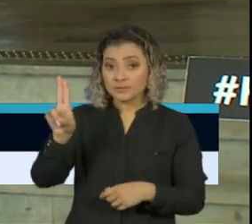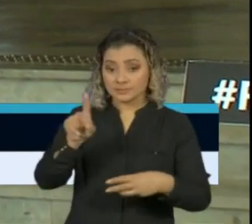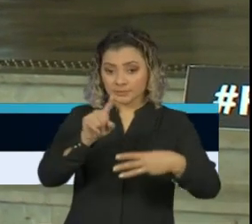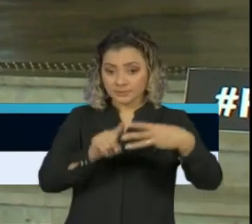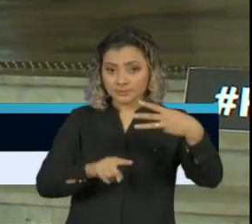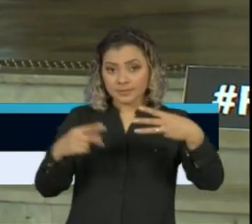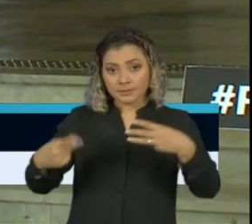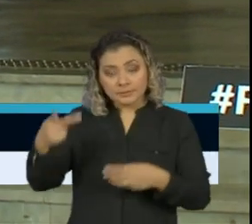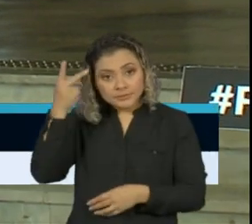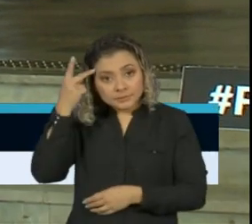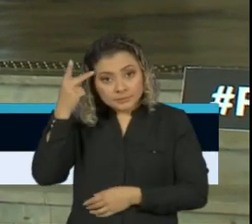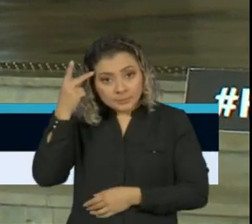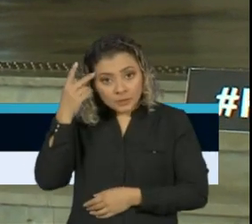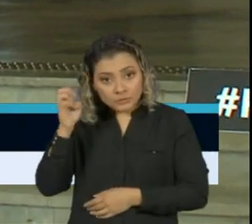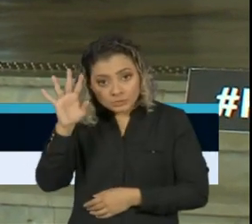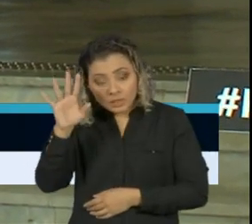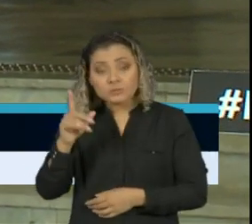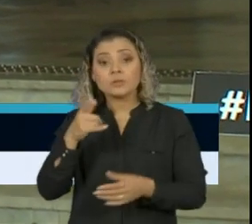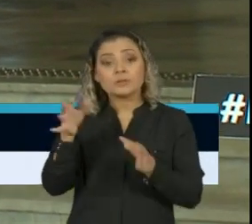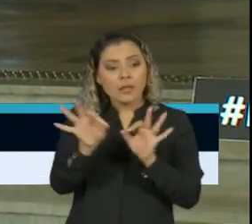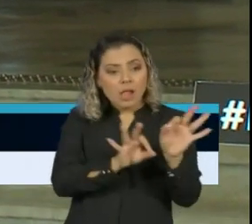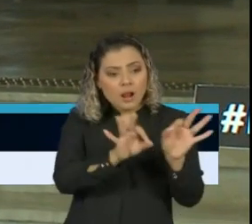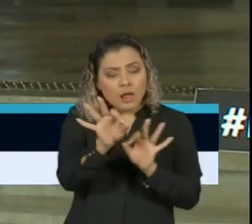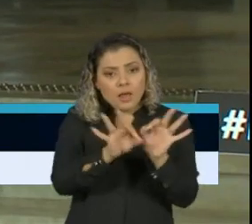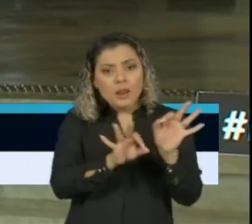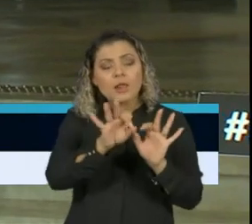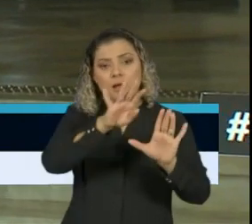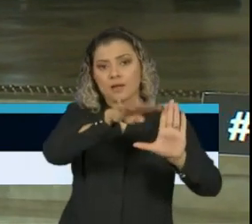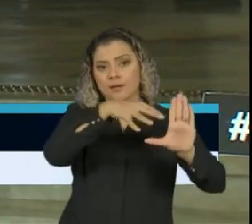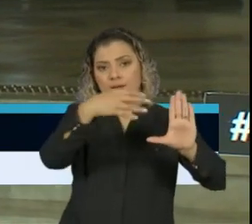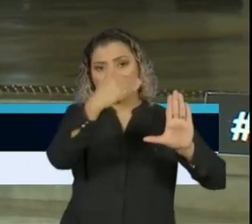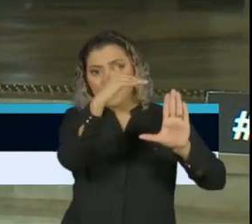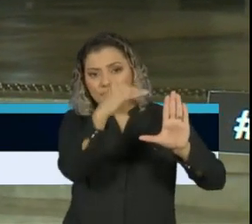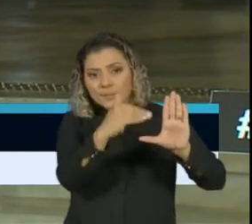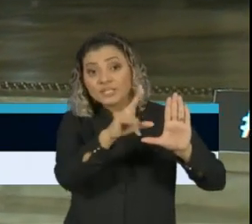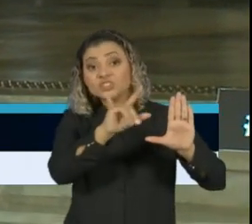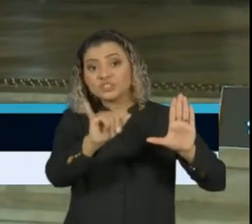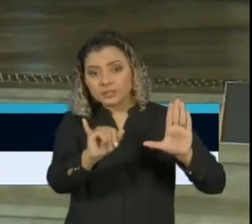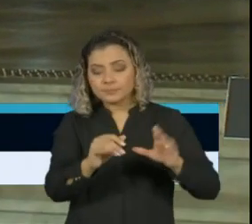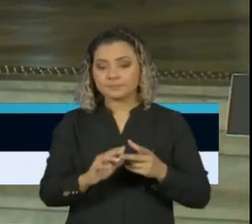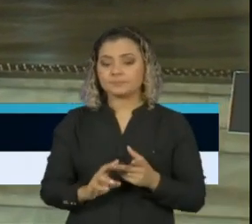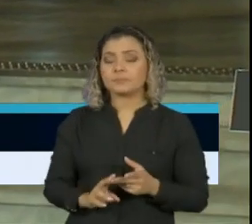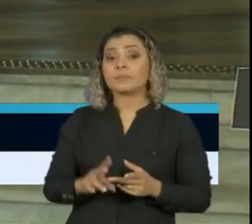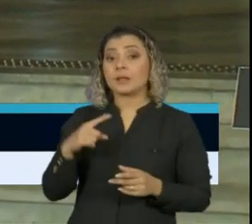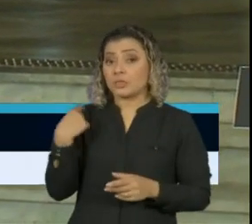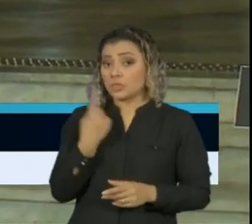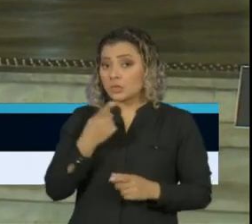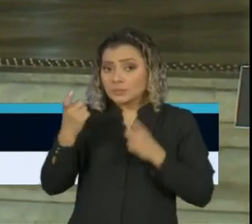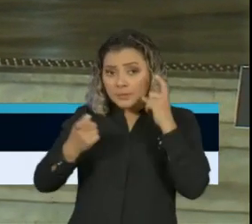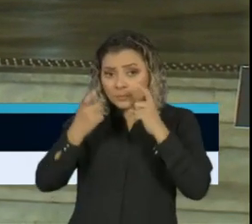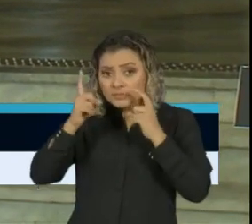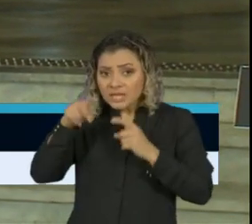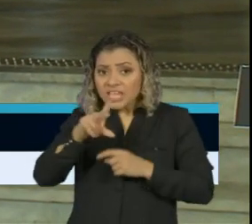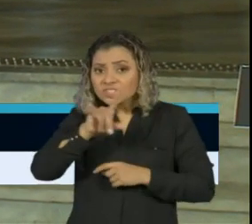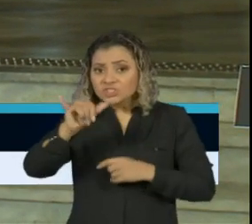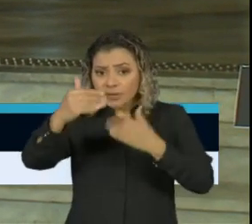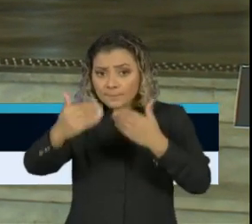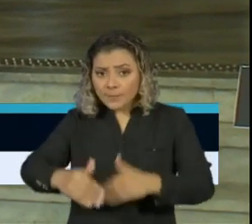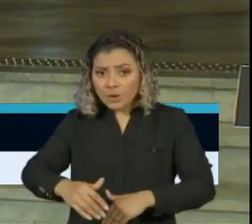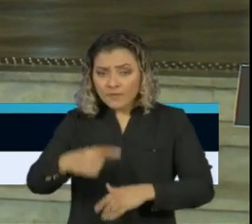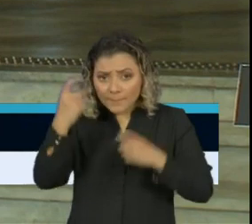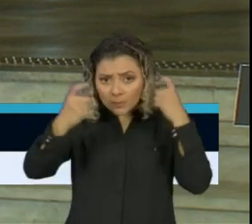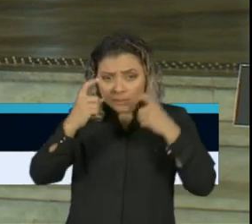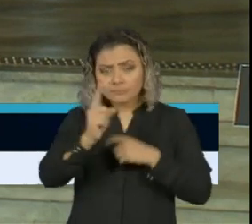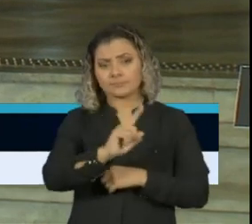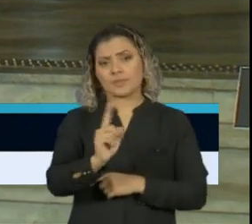primeiro entre si para ter um calendário. A nossa primeira preocupação, Isabela, não é com a data da aplicação